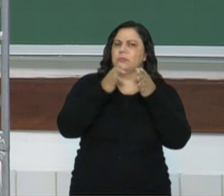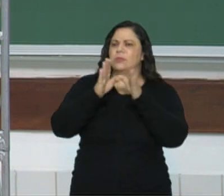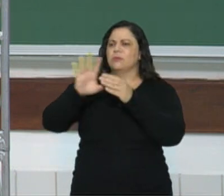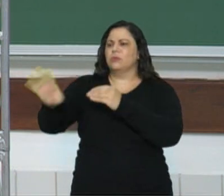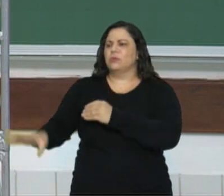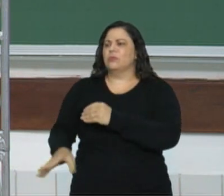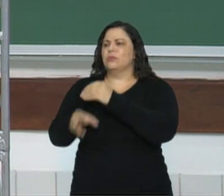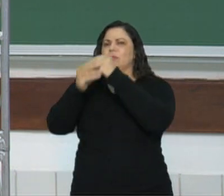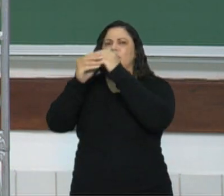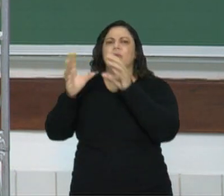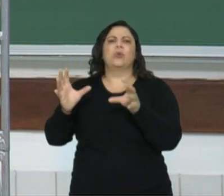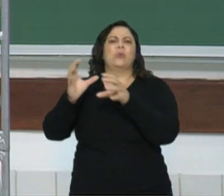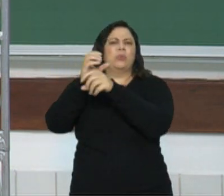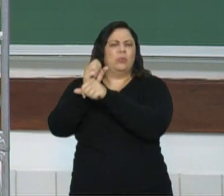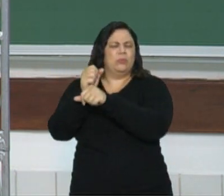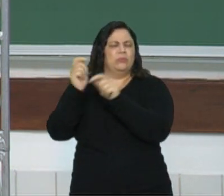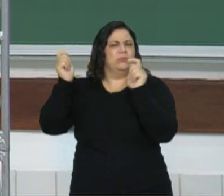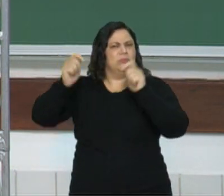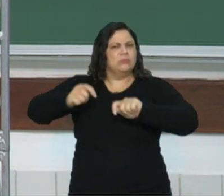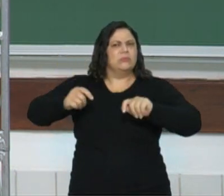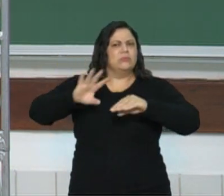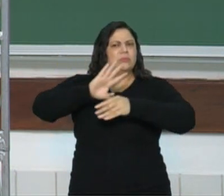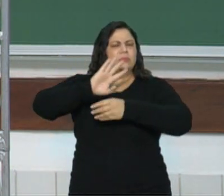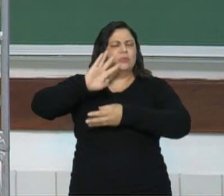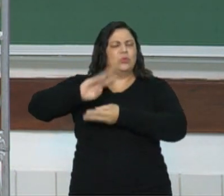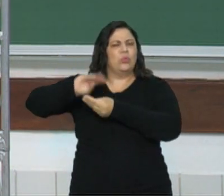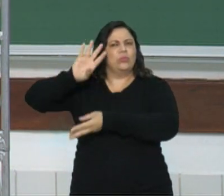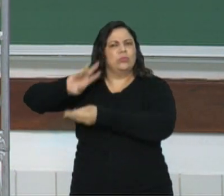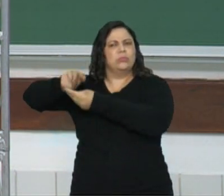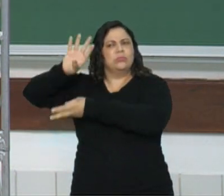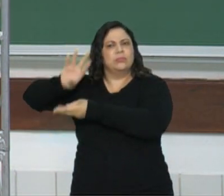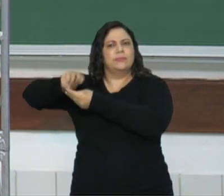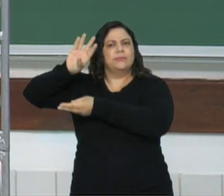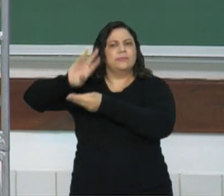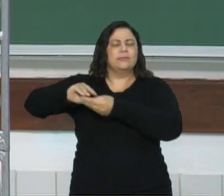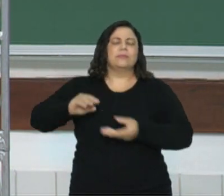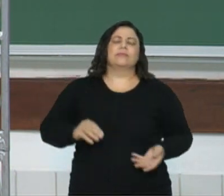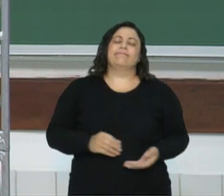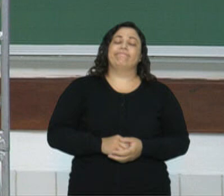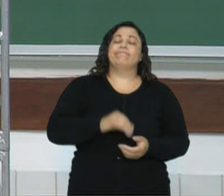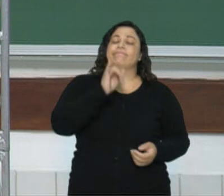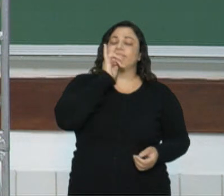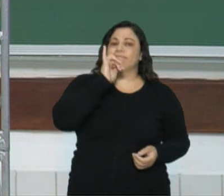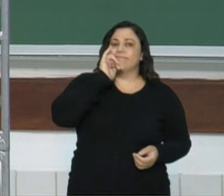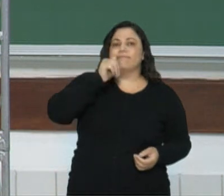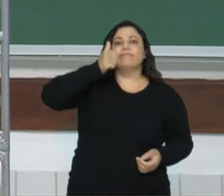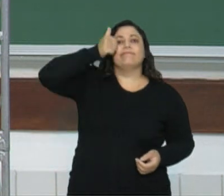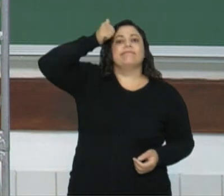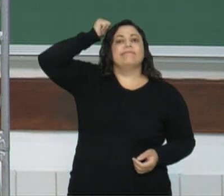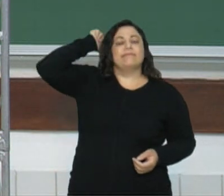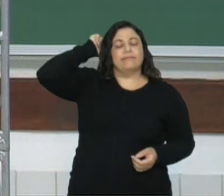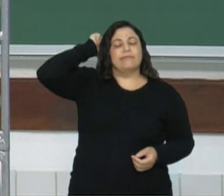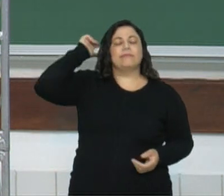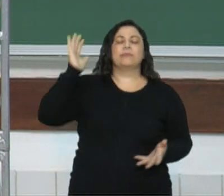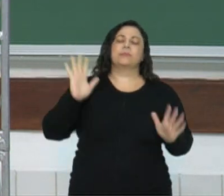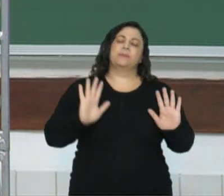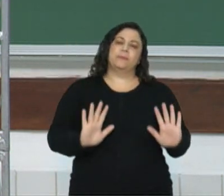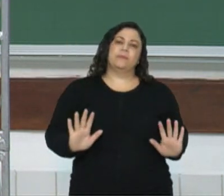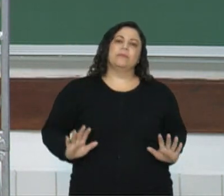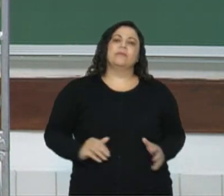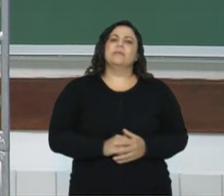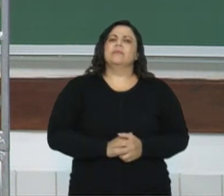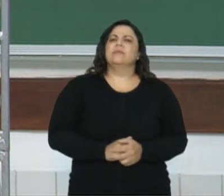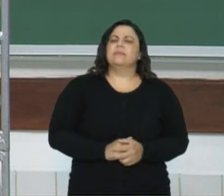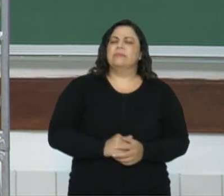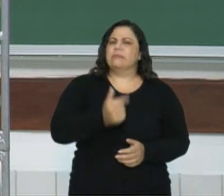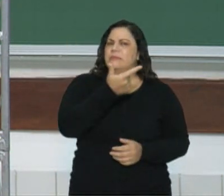você de fato juntou tudo na síntese. Nesse exemplo do vestibular, sei lá, contemos que tenhamos